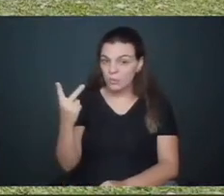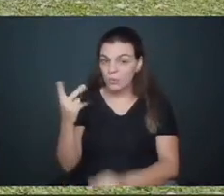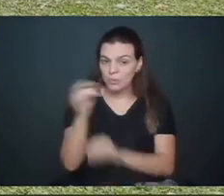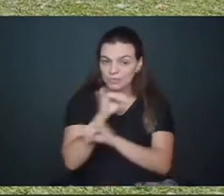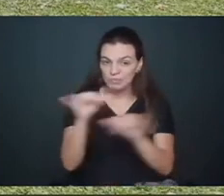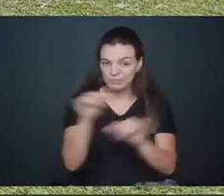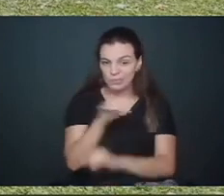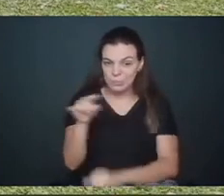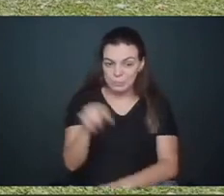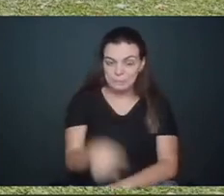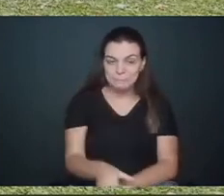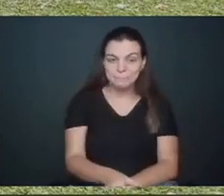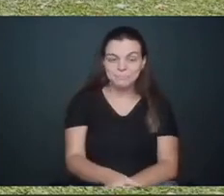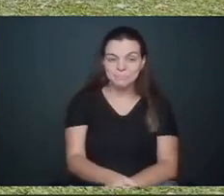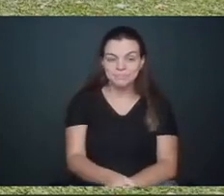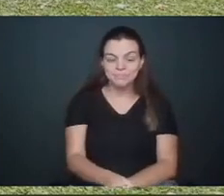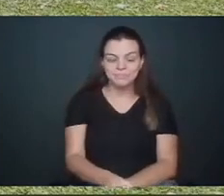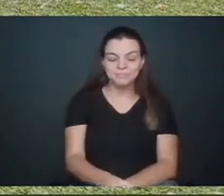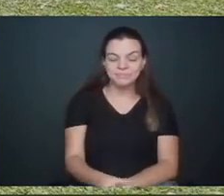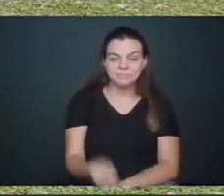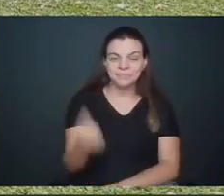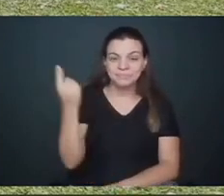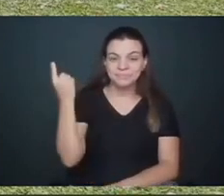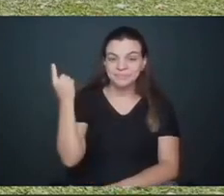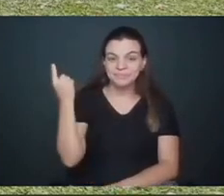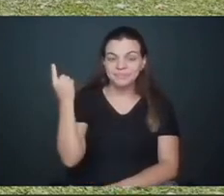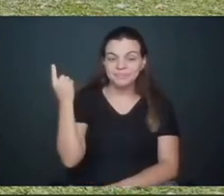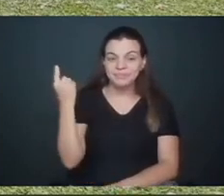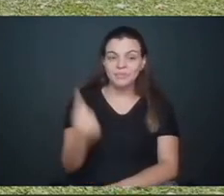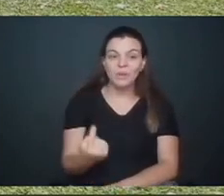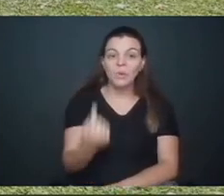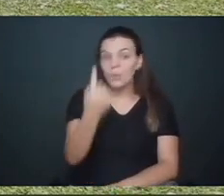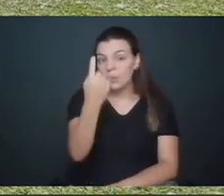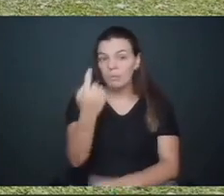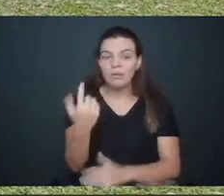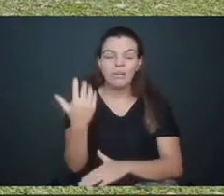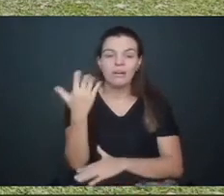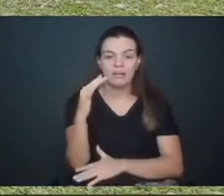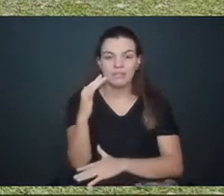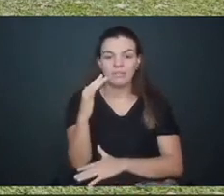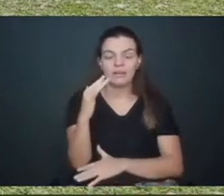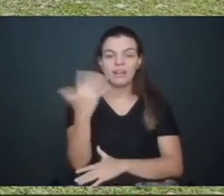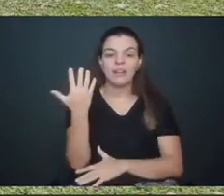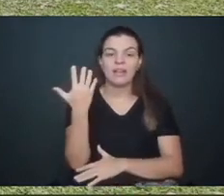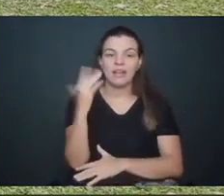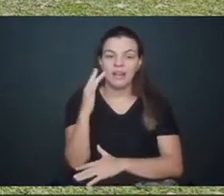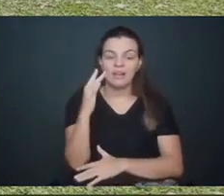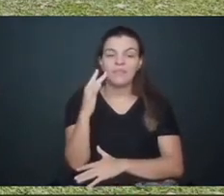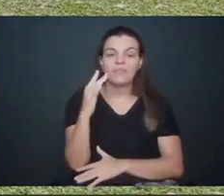agirem. Ali está uma muda, não desse tamanho ou um pinhão para